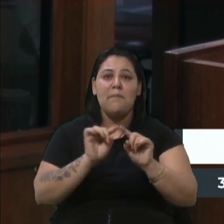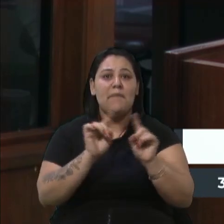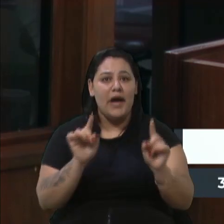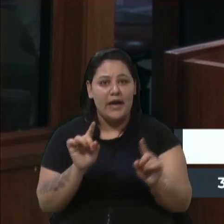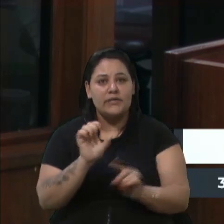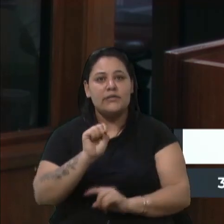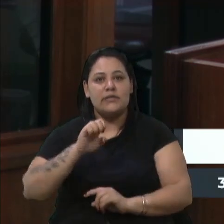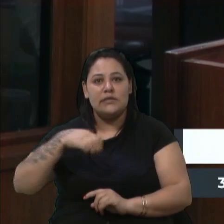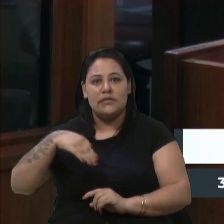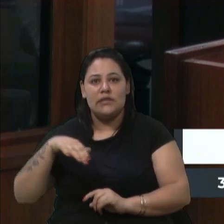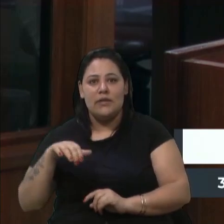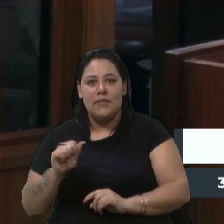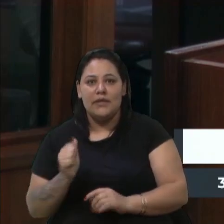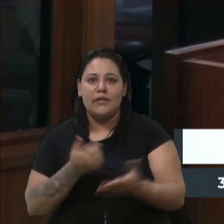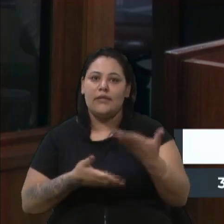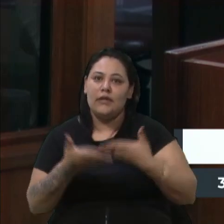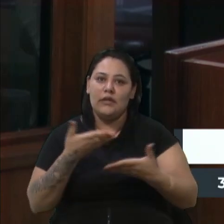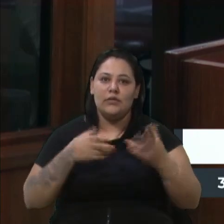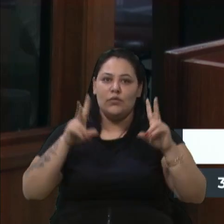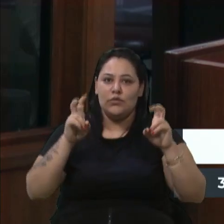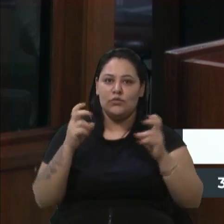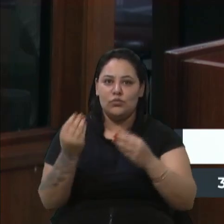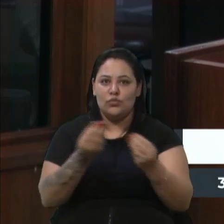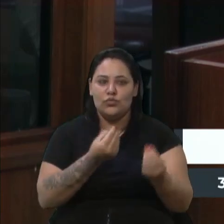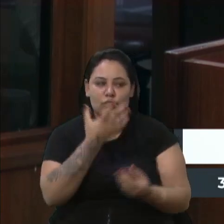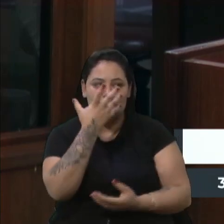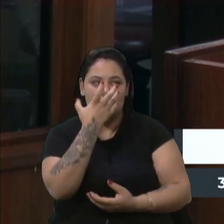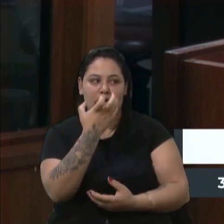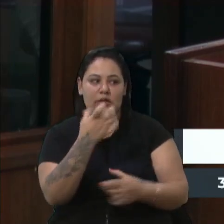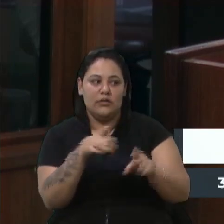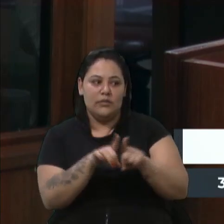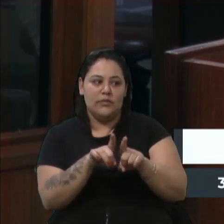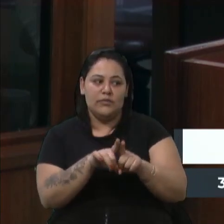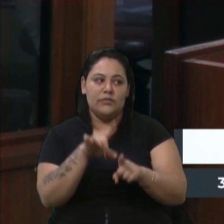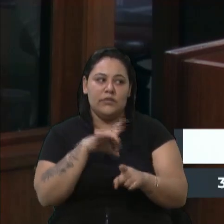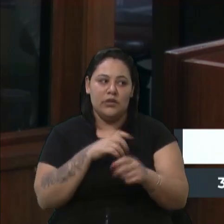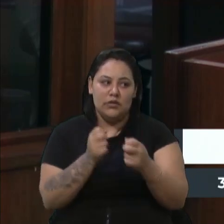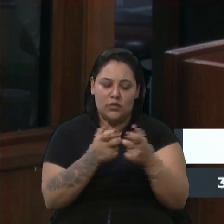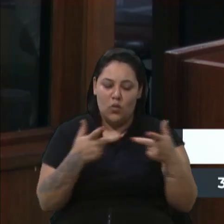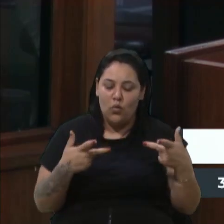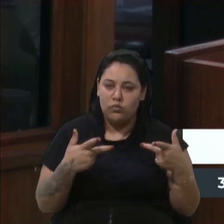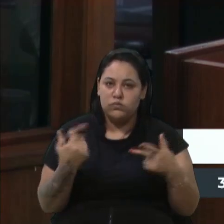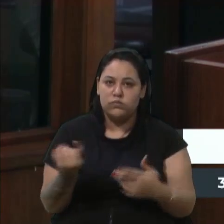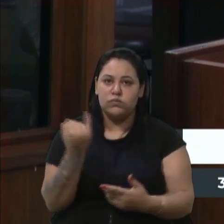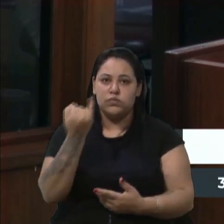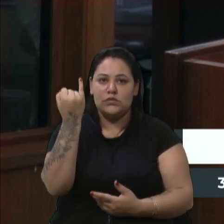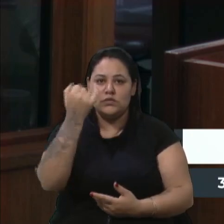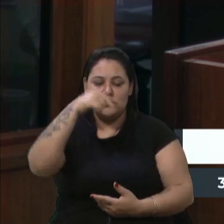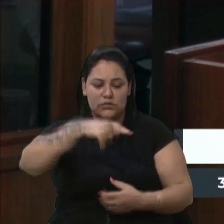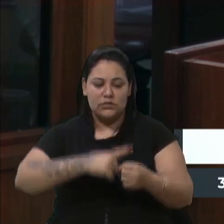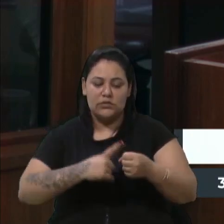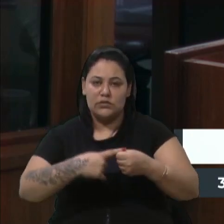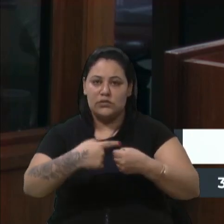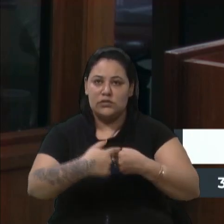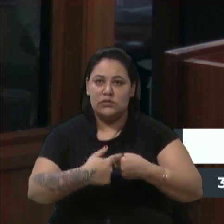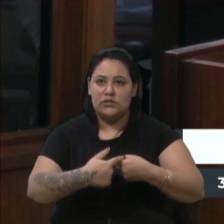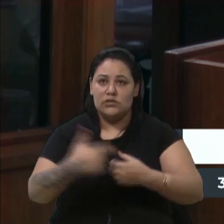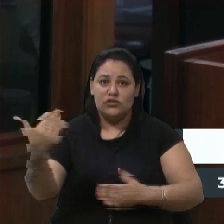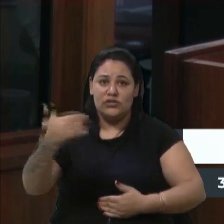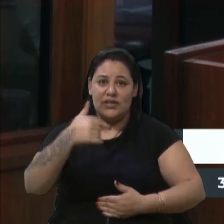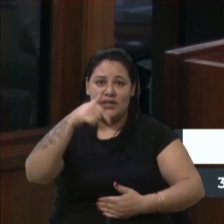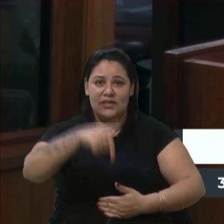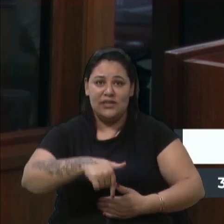que está tratando desse assunto muito sério. Então, são situações pontuais da cidade, a gente traz, em que nós